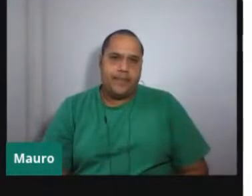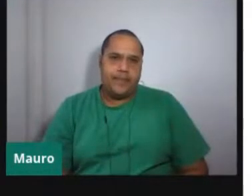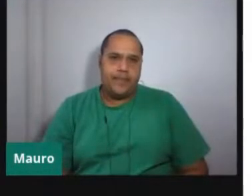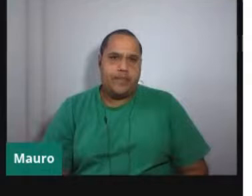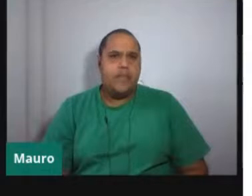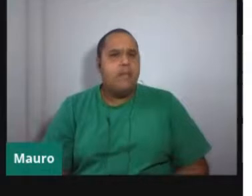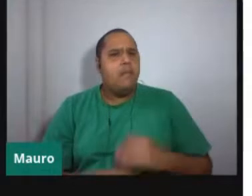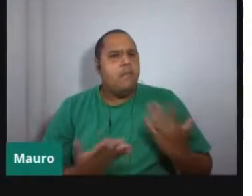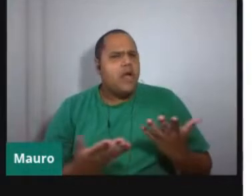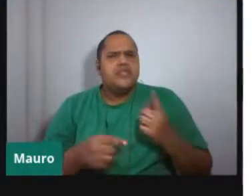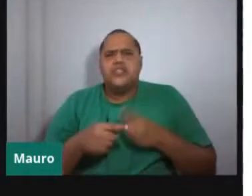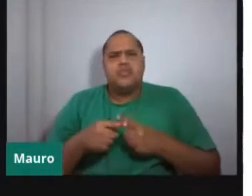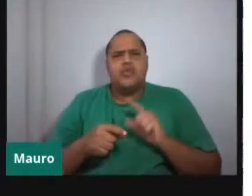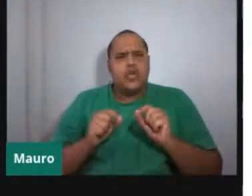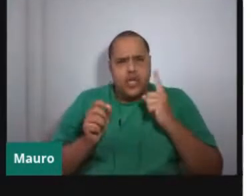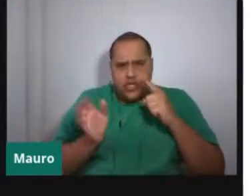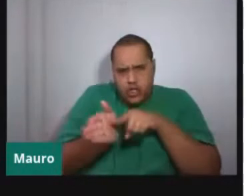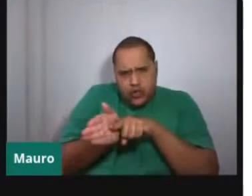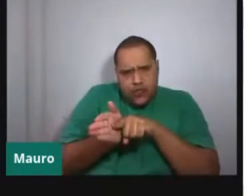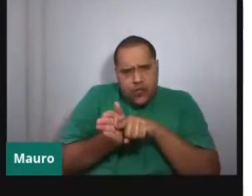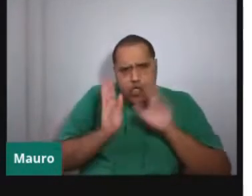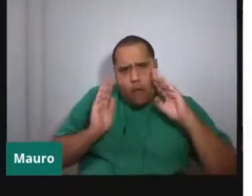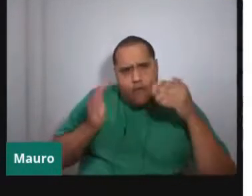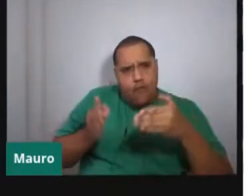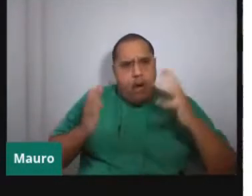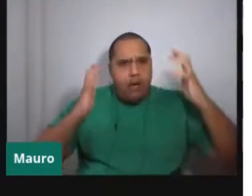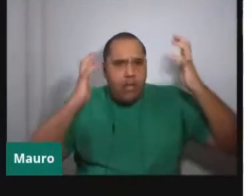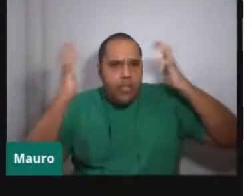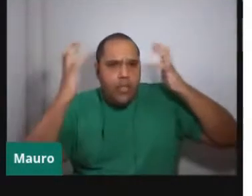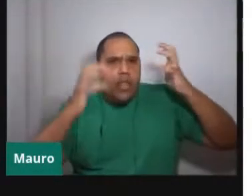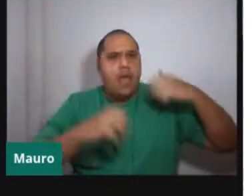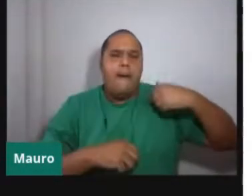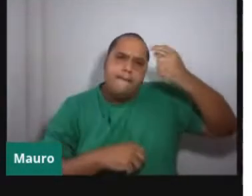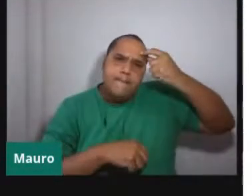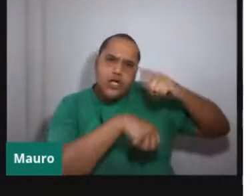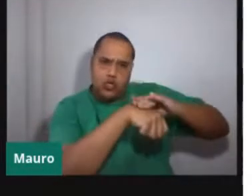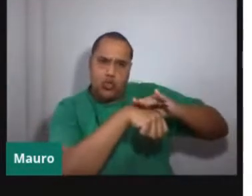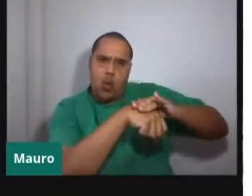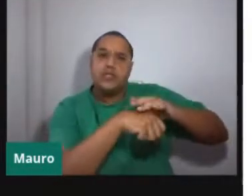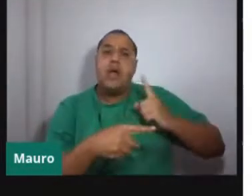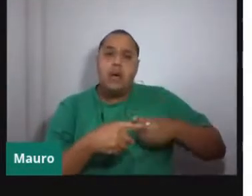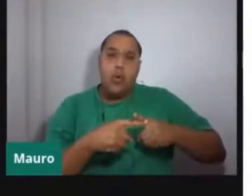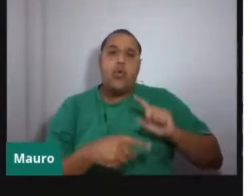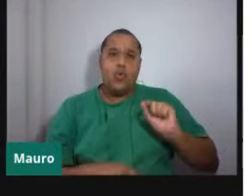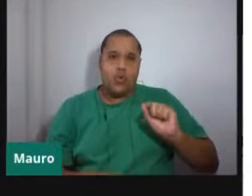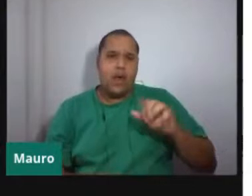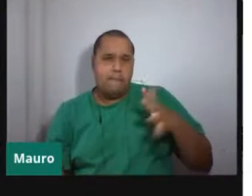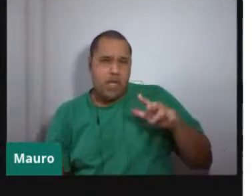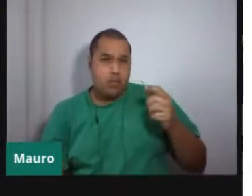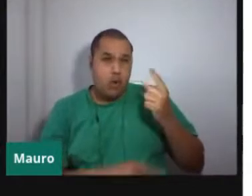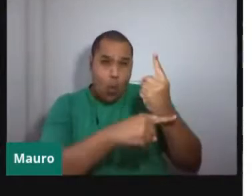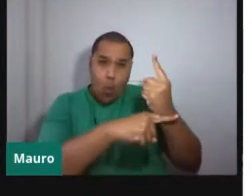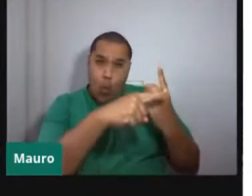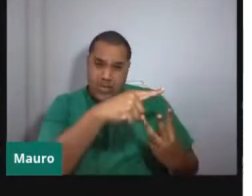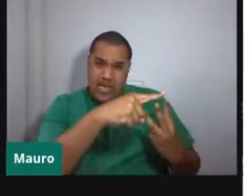Por que a gente estuda doenças mentais, transtornos mentais? Primeiro, porque são frequentes, há estimativas de que aproximadamente 1/3